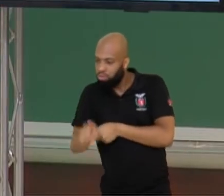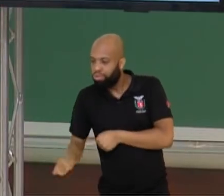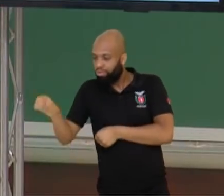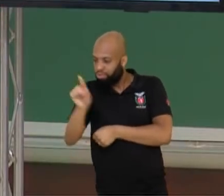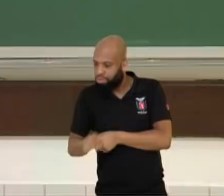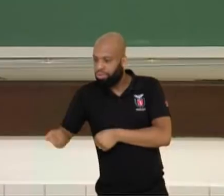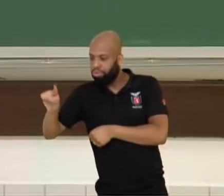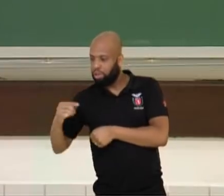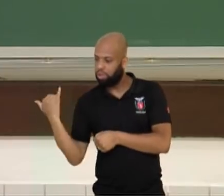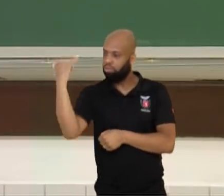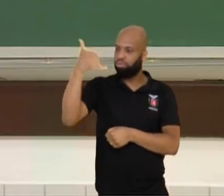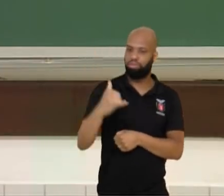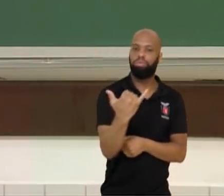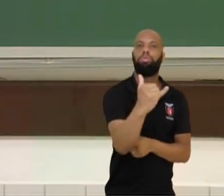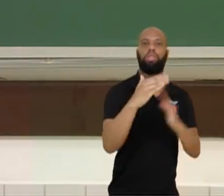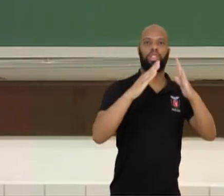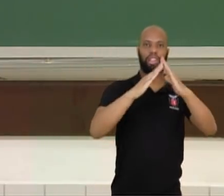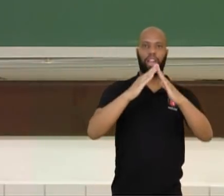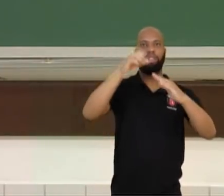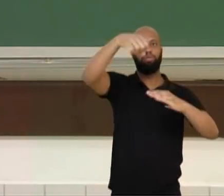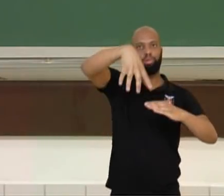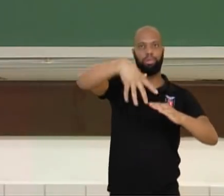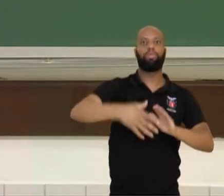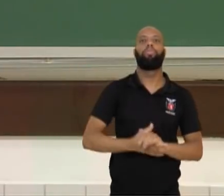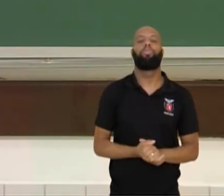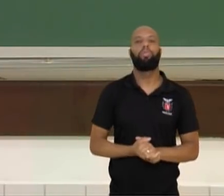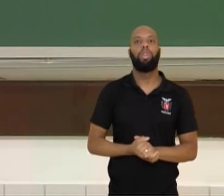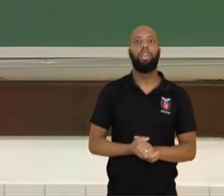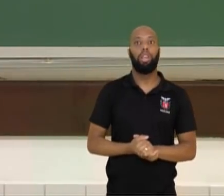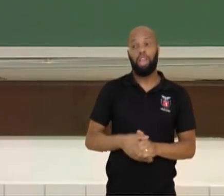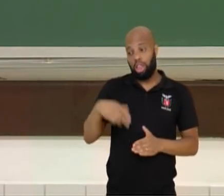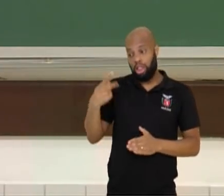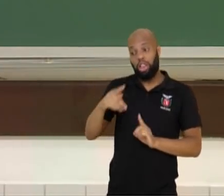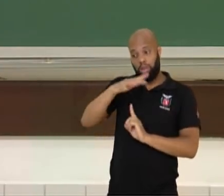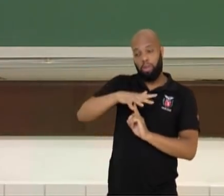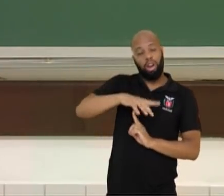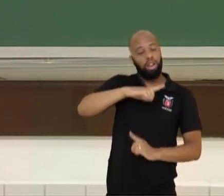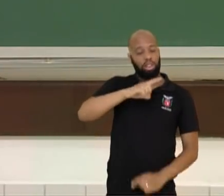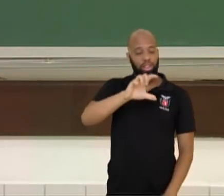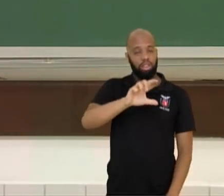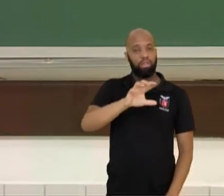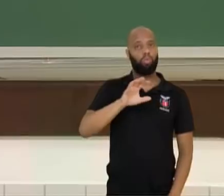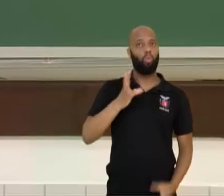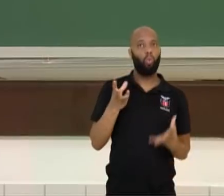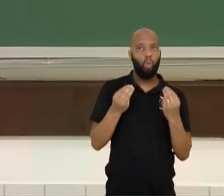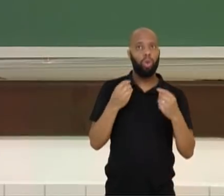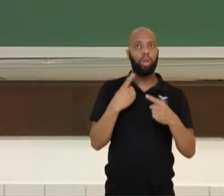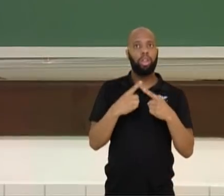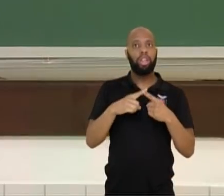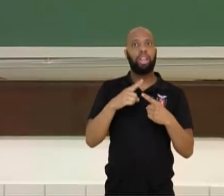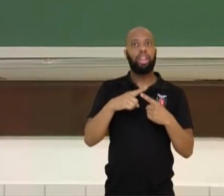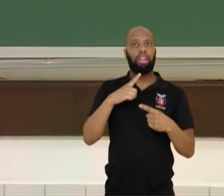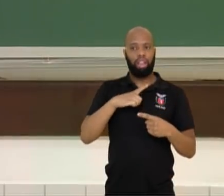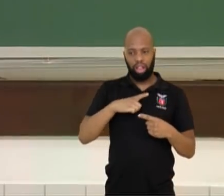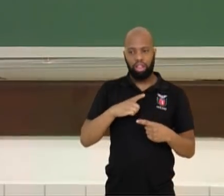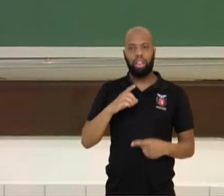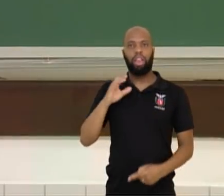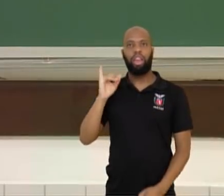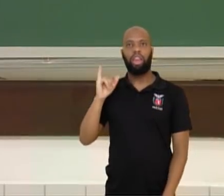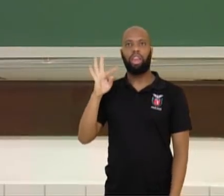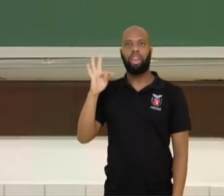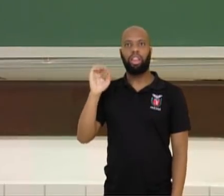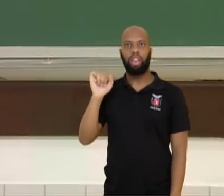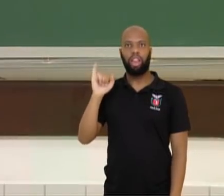Paraná, a maior parte das casas são alimentadas com energia elétrica vindo das hidrelétricas, né? Porque a gente tem a usina de Itaipu que produz muita